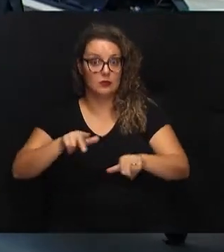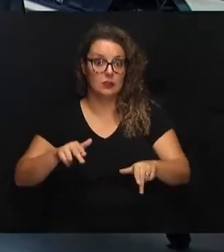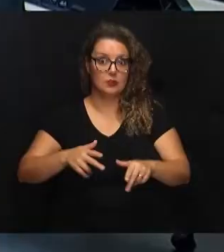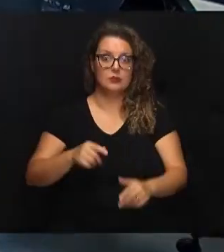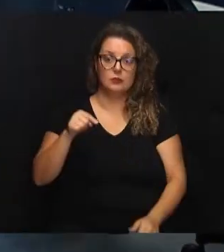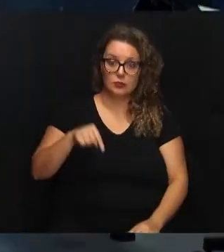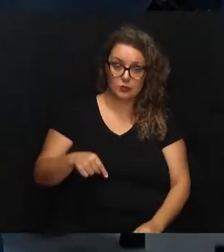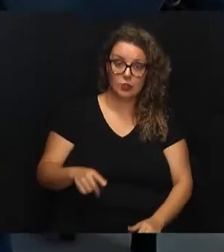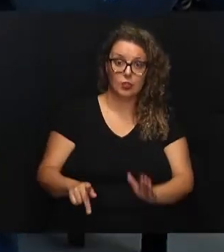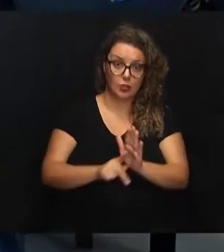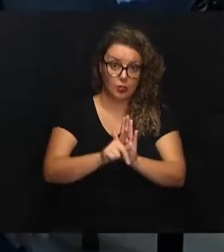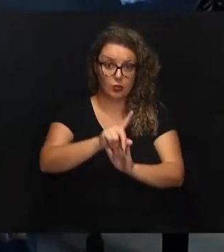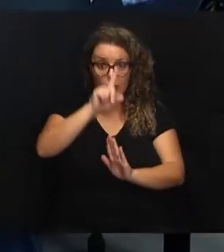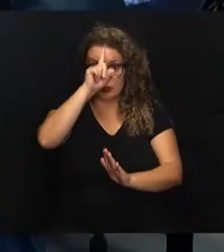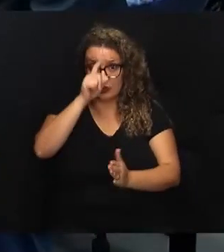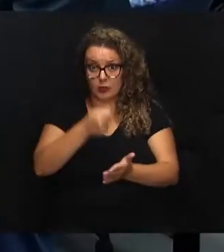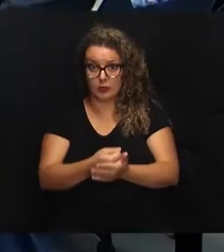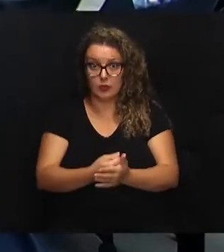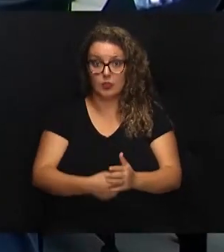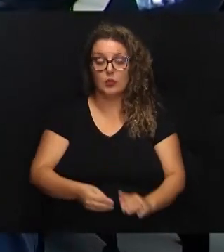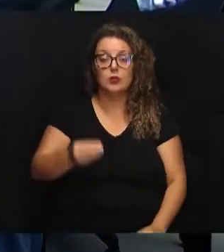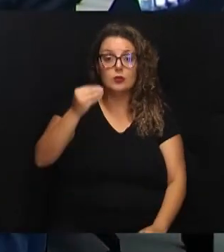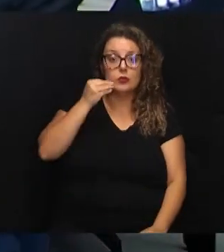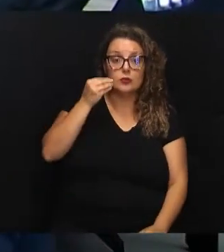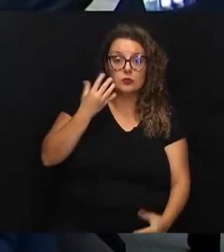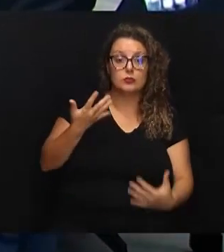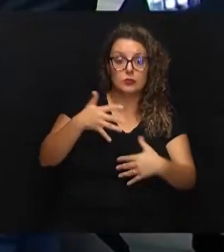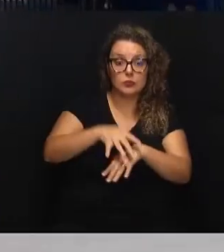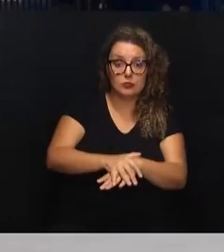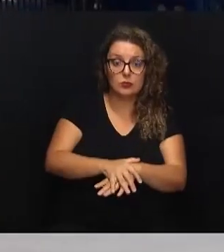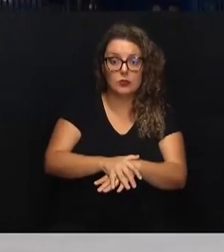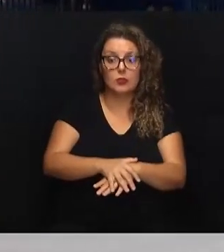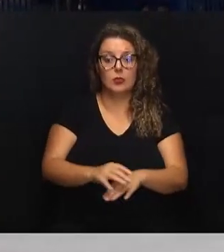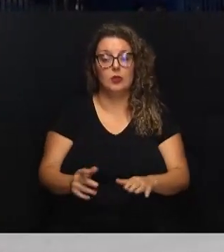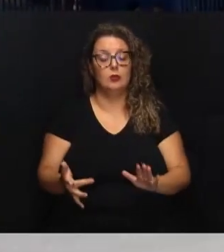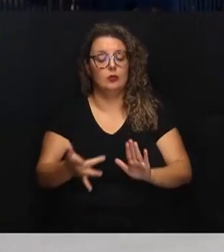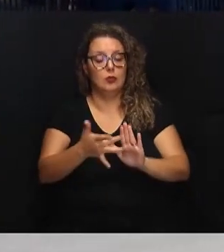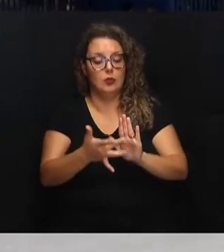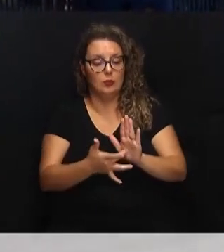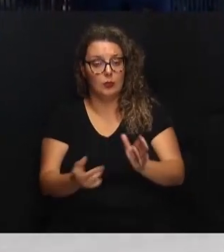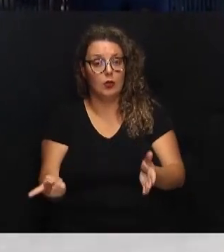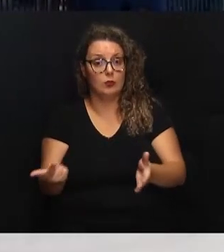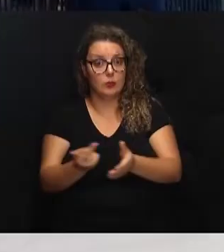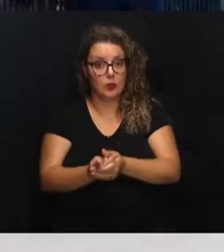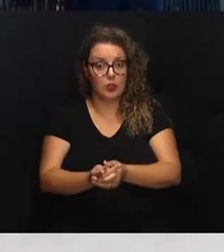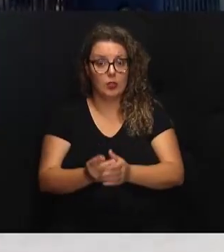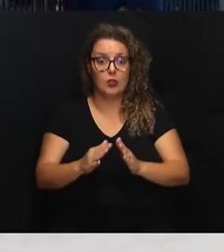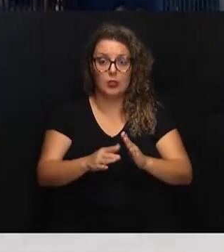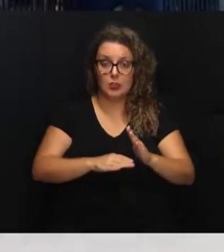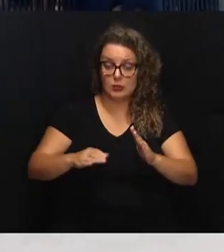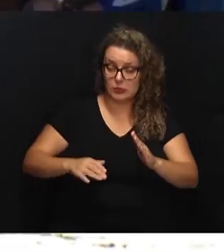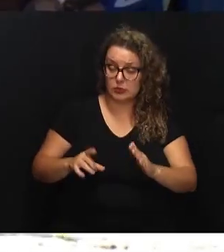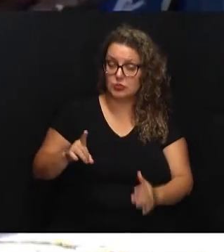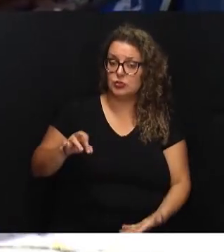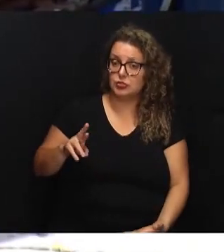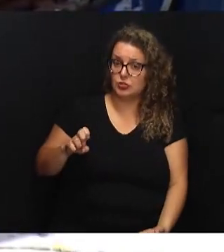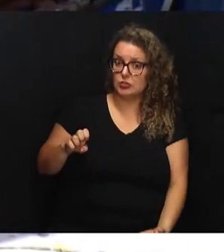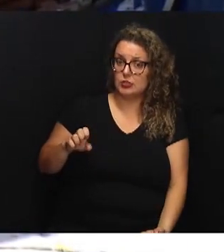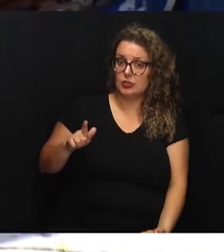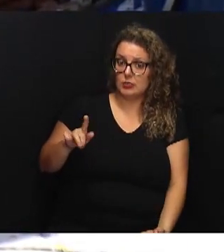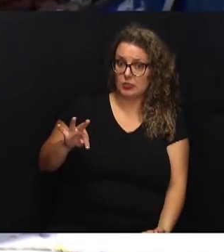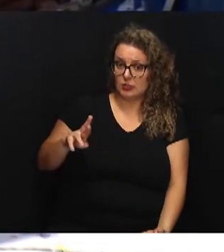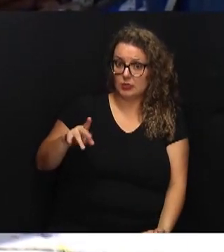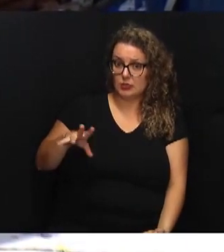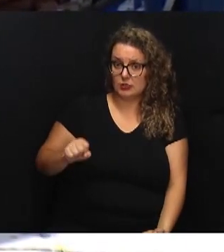projeto determina ainda que o teste seja incorporado aos protocolos clínicos e diretrizes terapêuticas